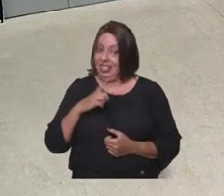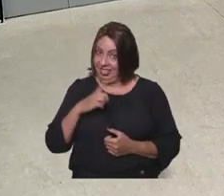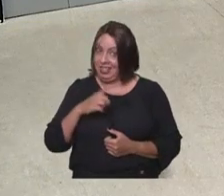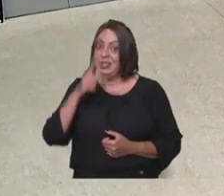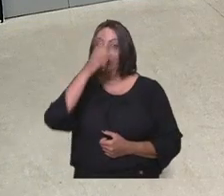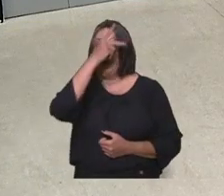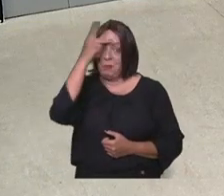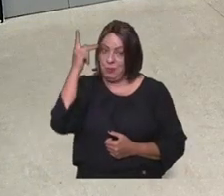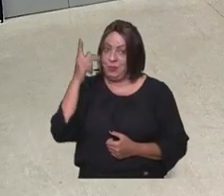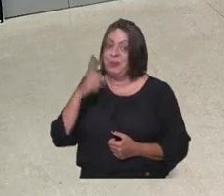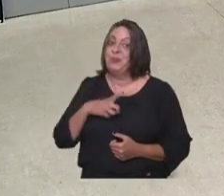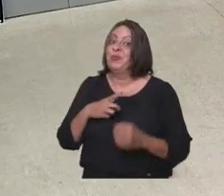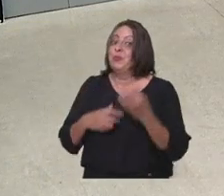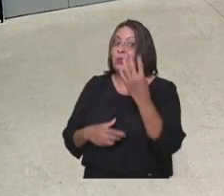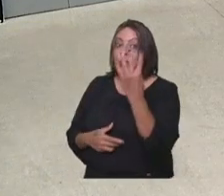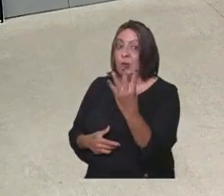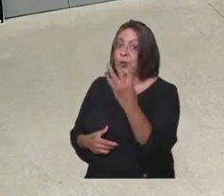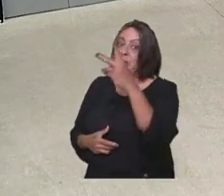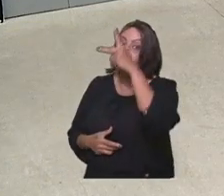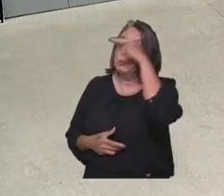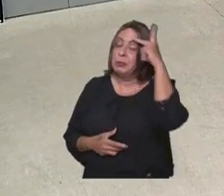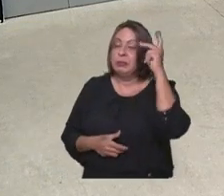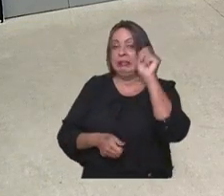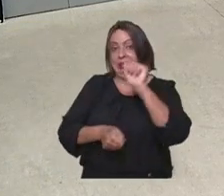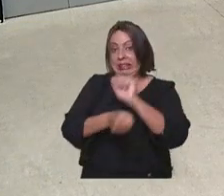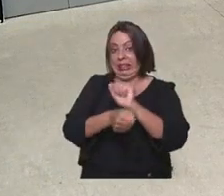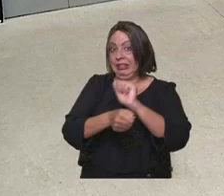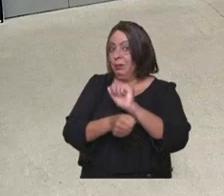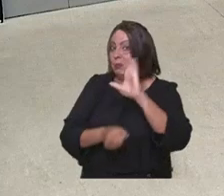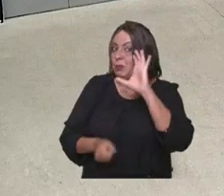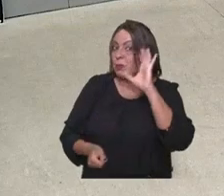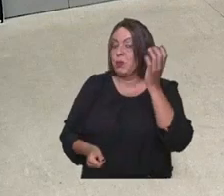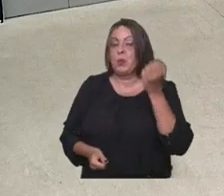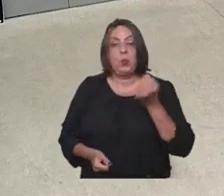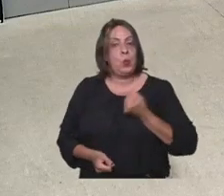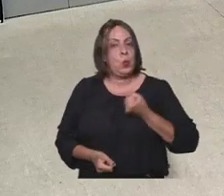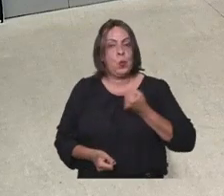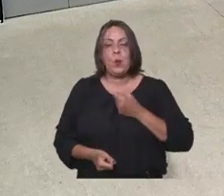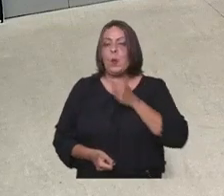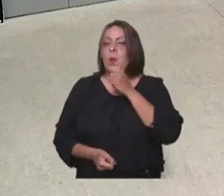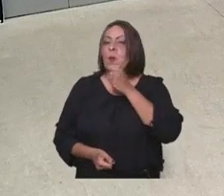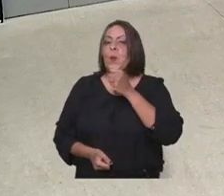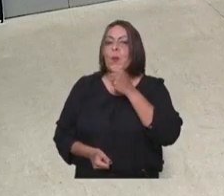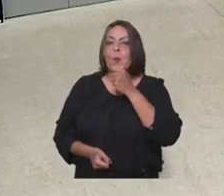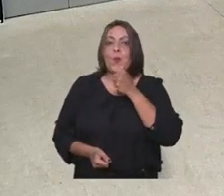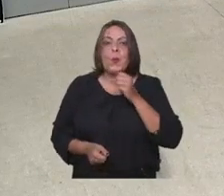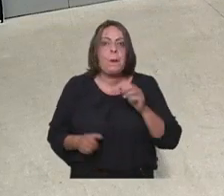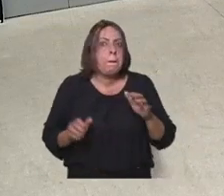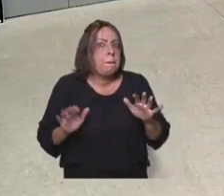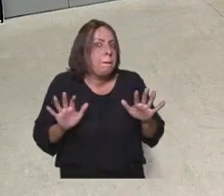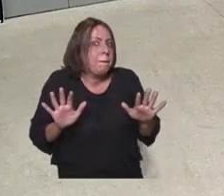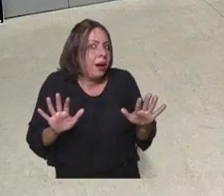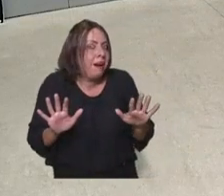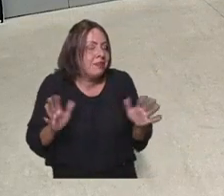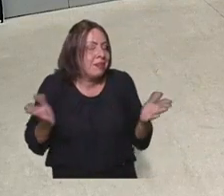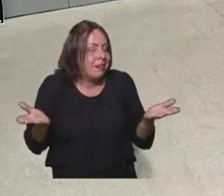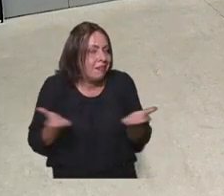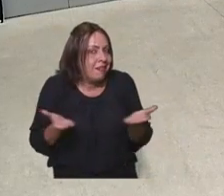querendo levar. Já são 4 títulos à espera da bolinha decisiva que ainda não saiu. Mas pode sair